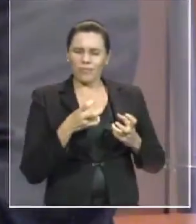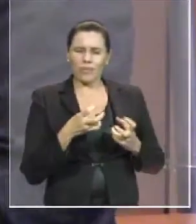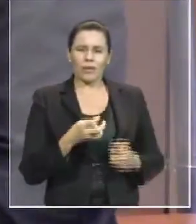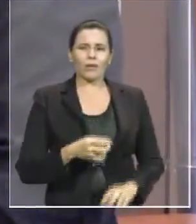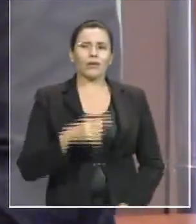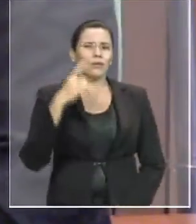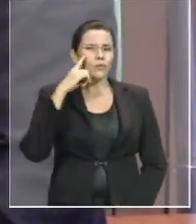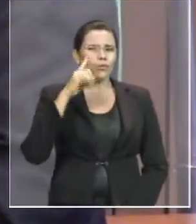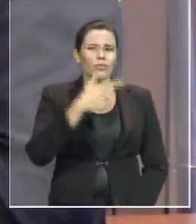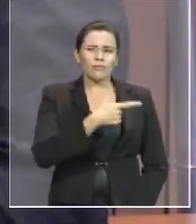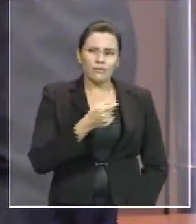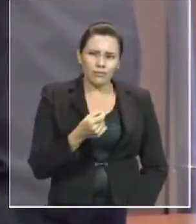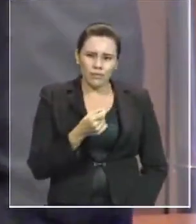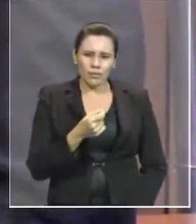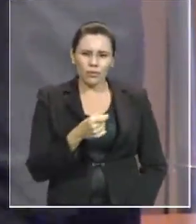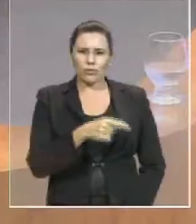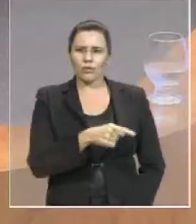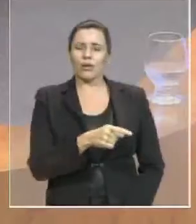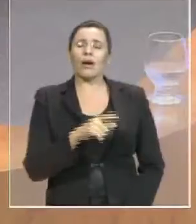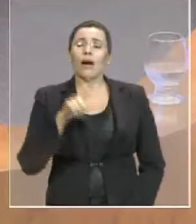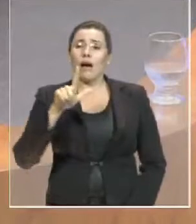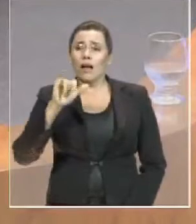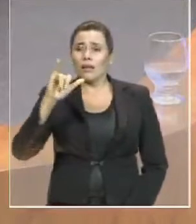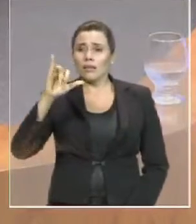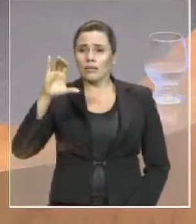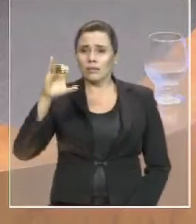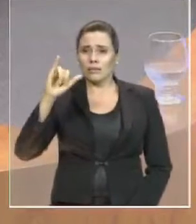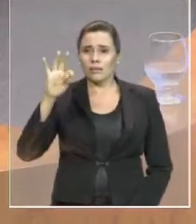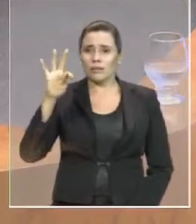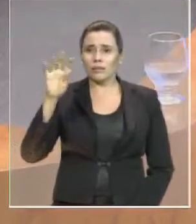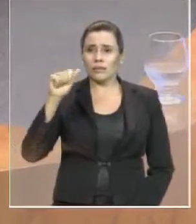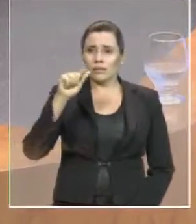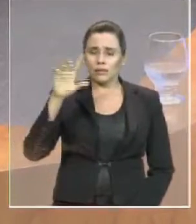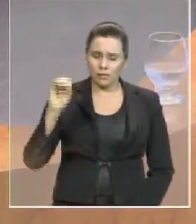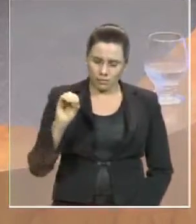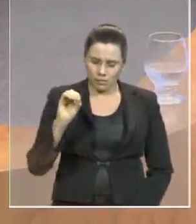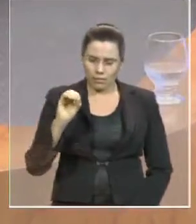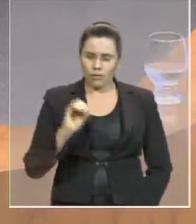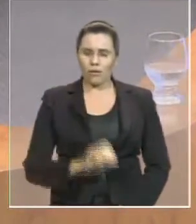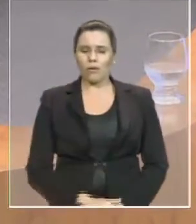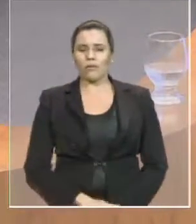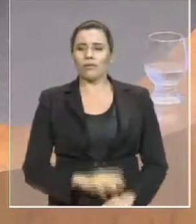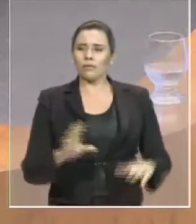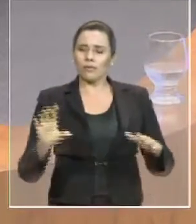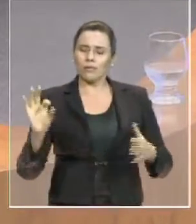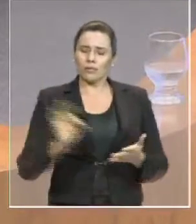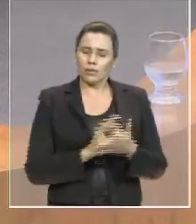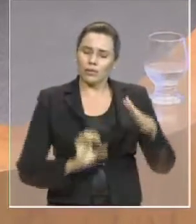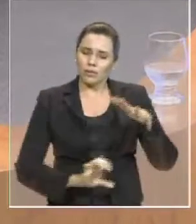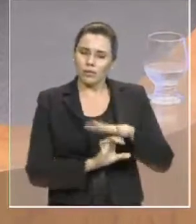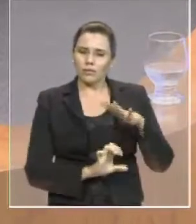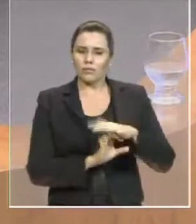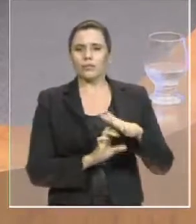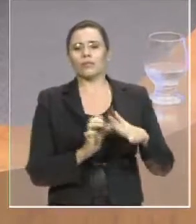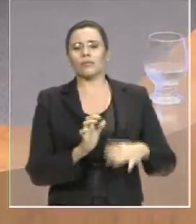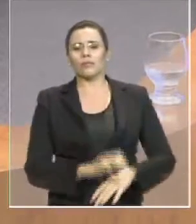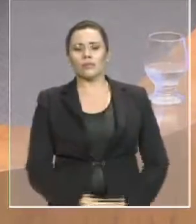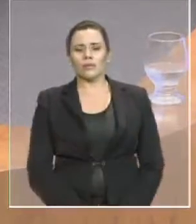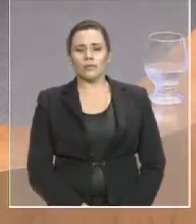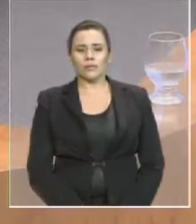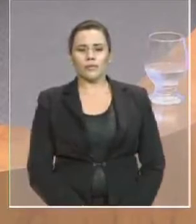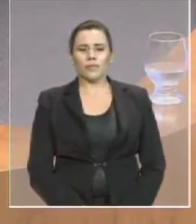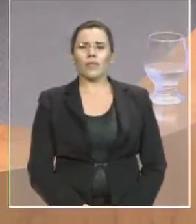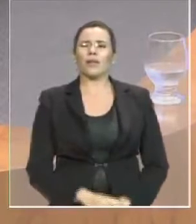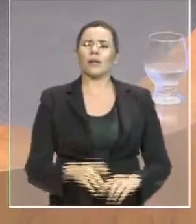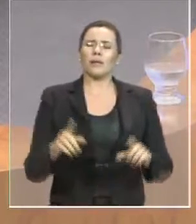vamos encerrar a licitação do Centro da Juventude Francisco Carlos Jansen, pedido nosso como parlamentar, publicado em